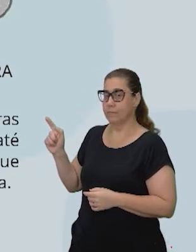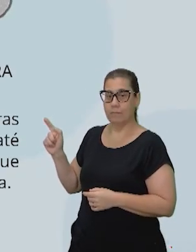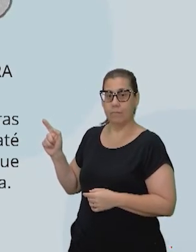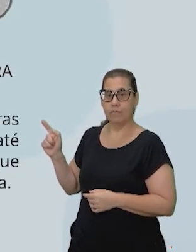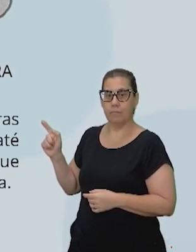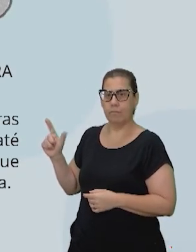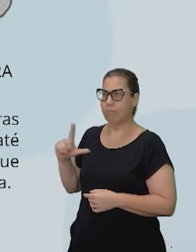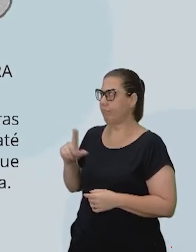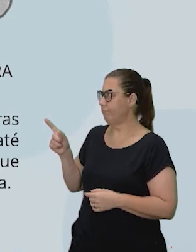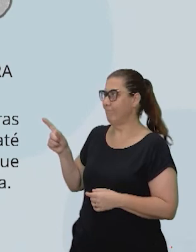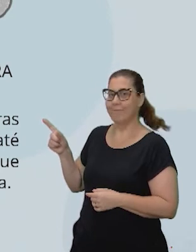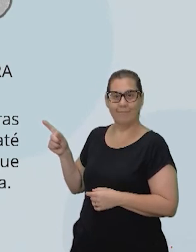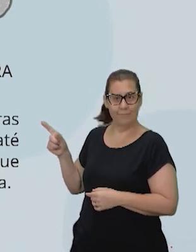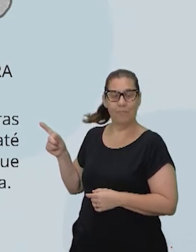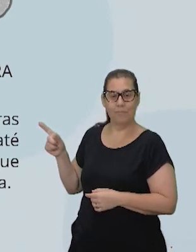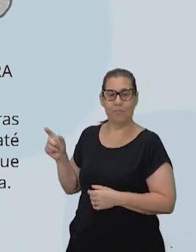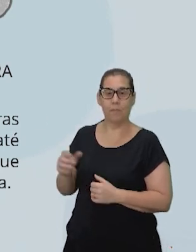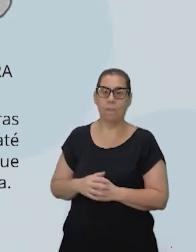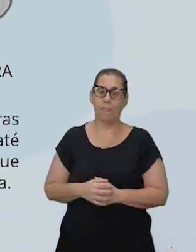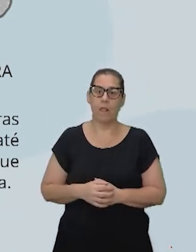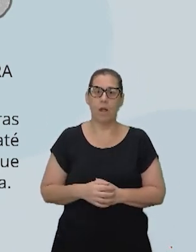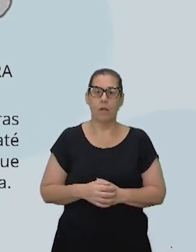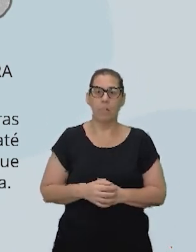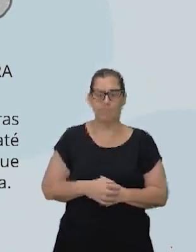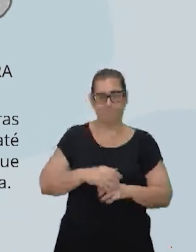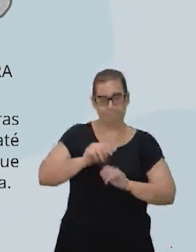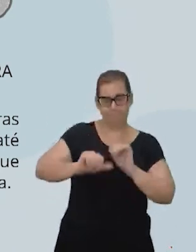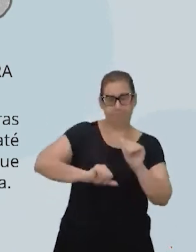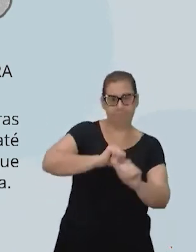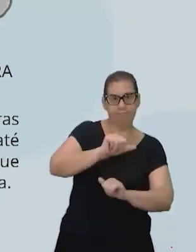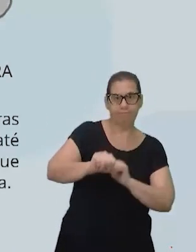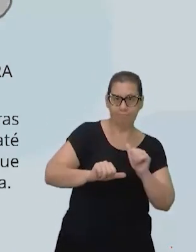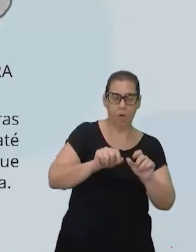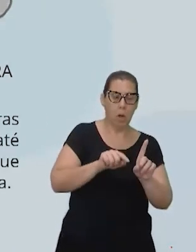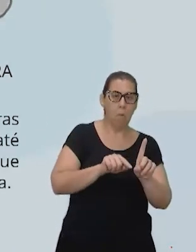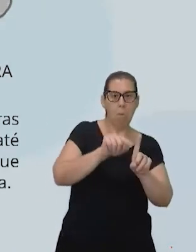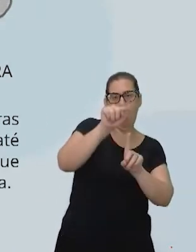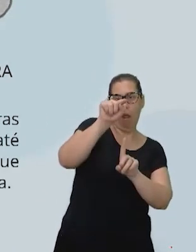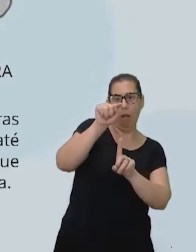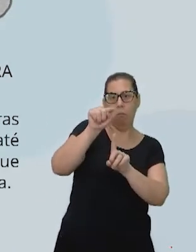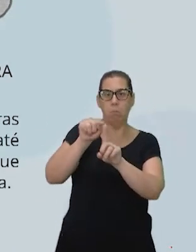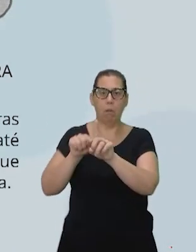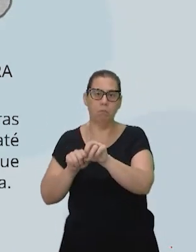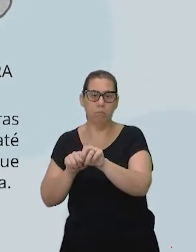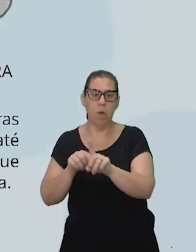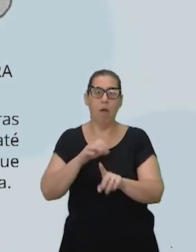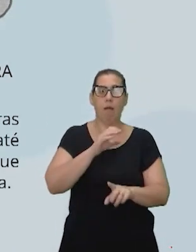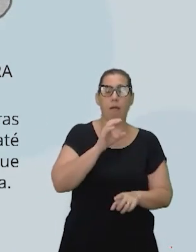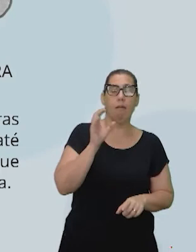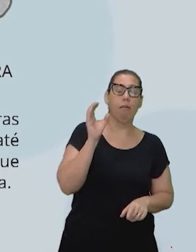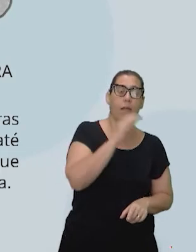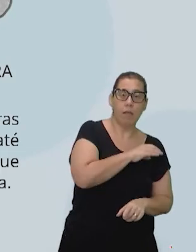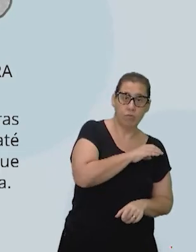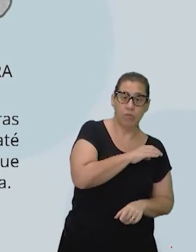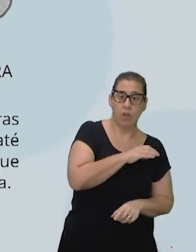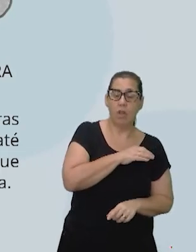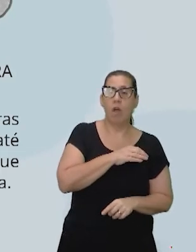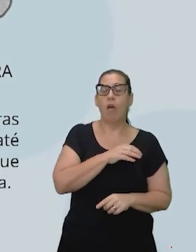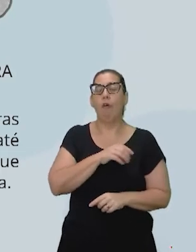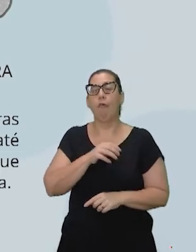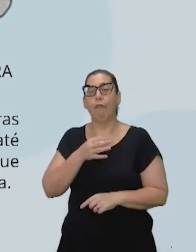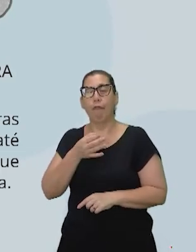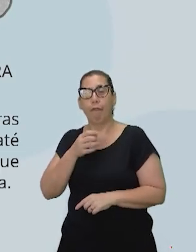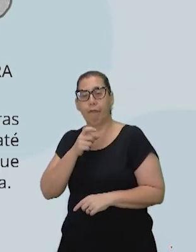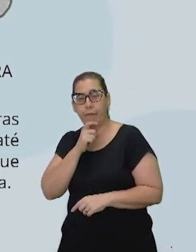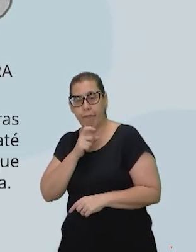eu tenho um esqueminha aí para você, ó, que são as trocas de calor que ocorre entre o café